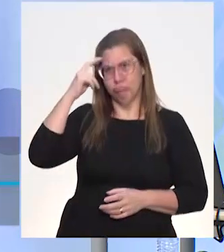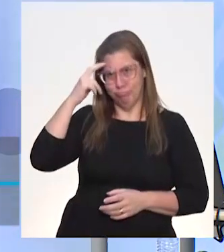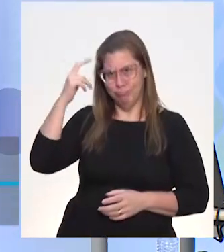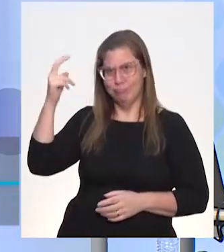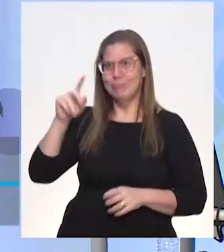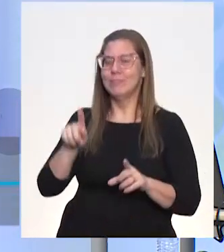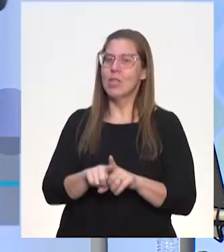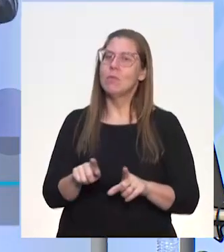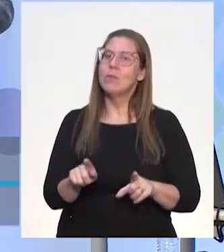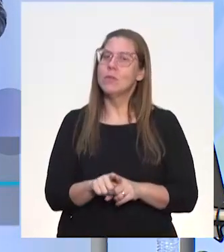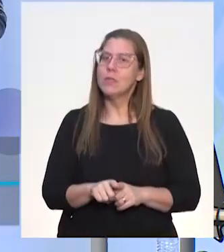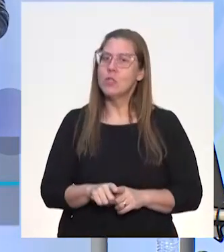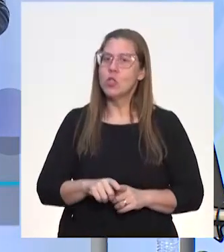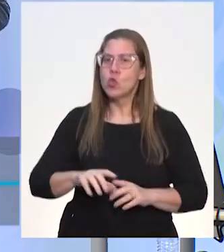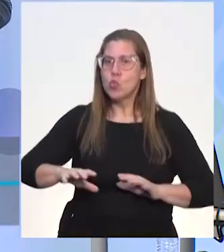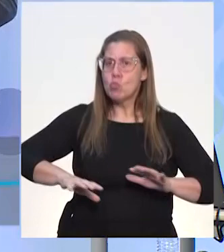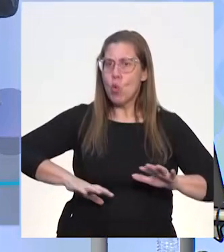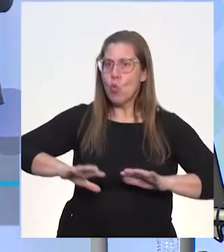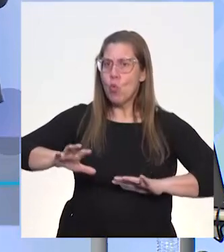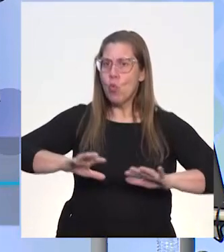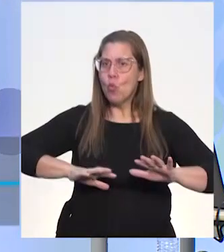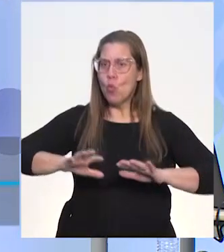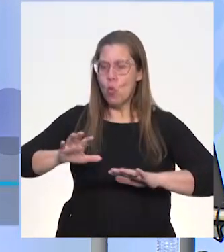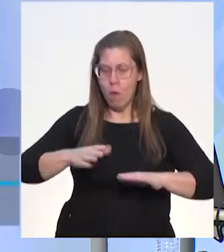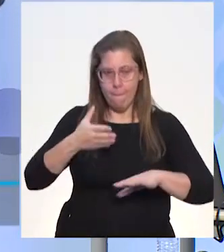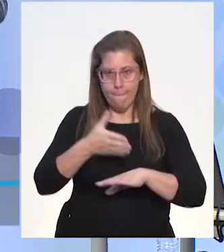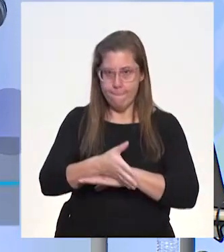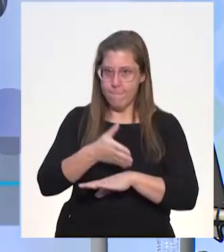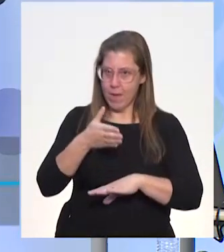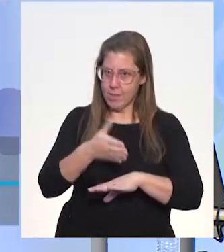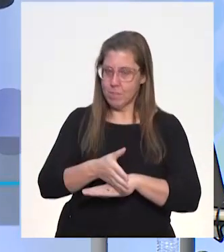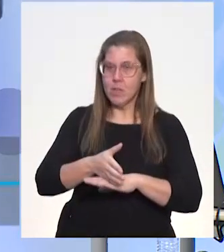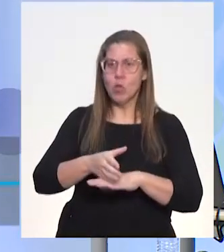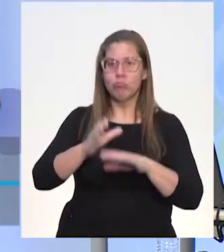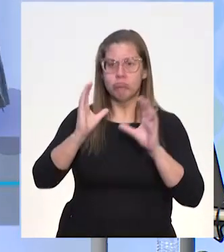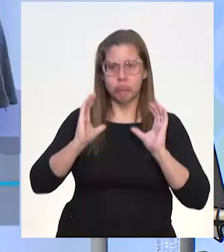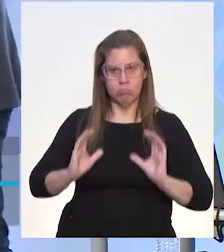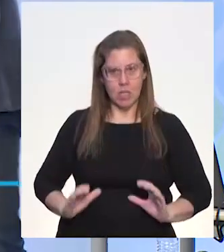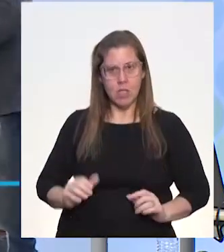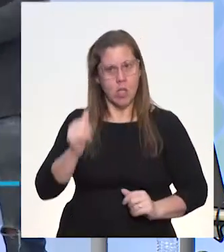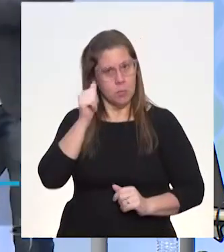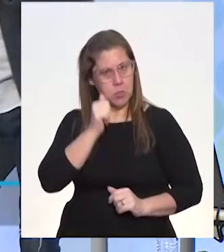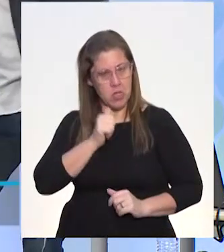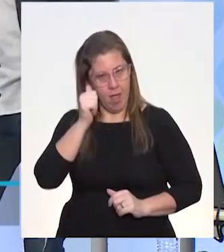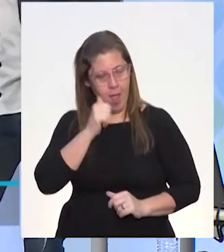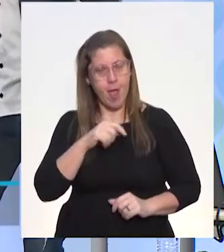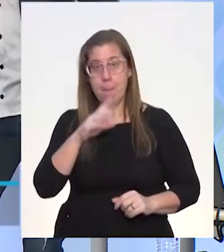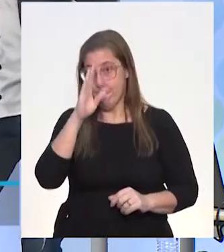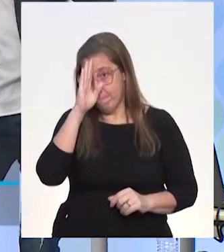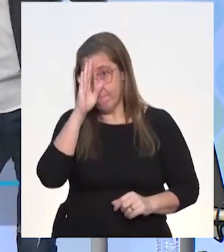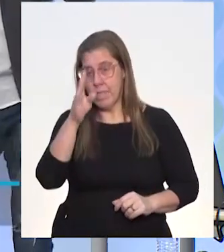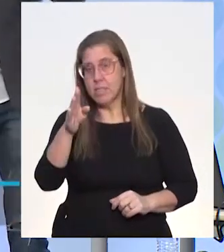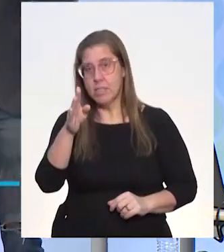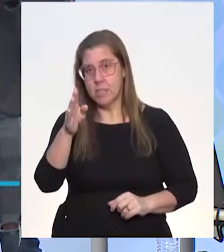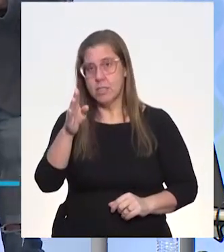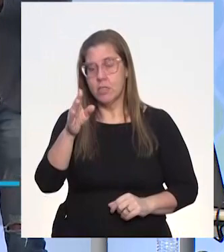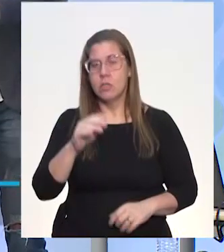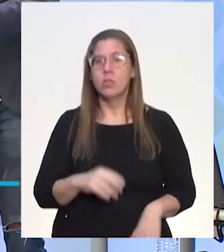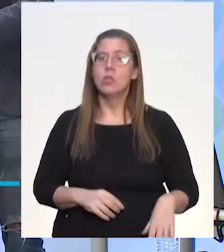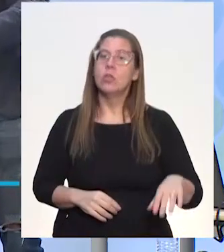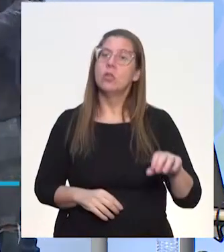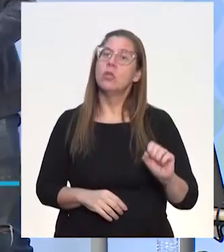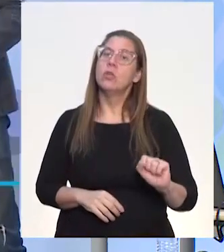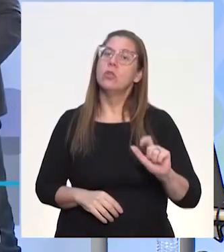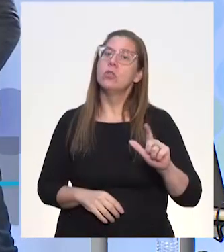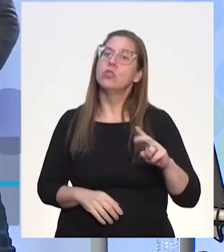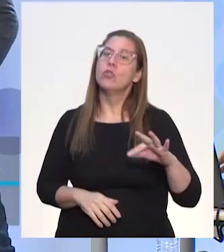modo que os grandes movimentos pela participação cidadã das mulheres e principalmente pelo sufrágio, que é